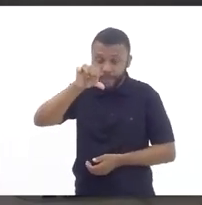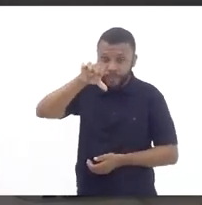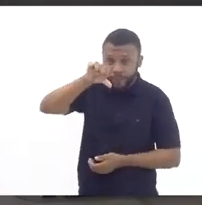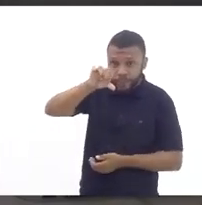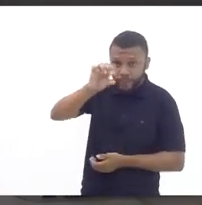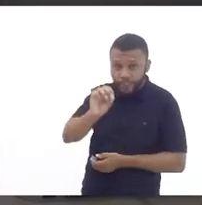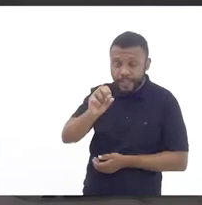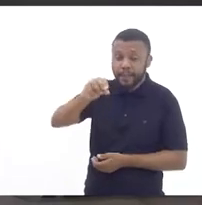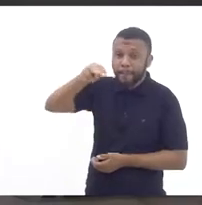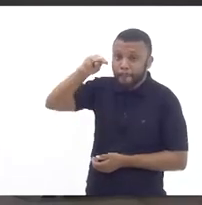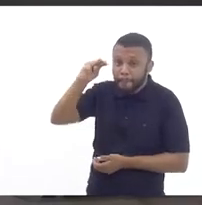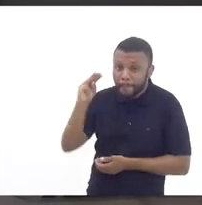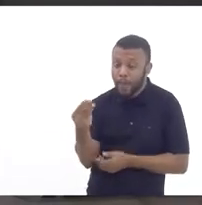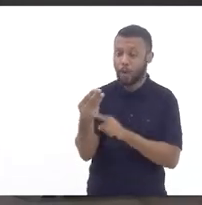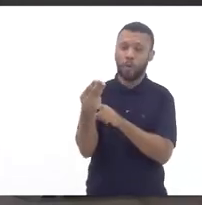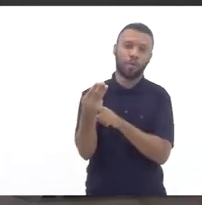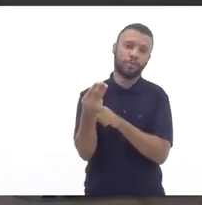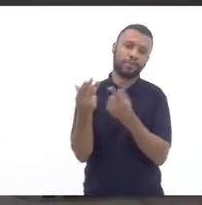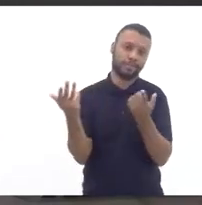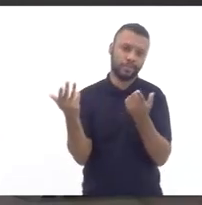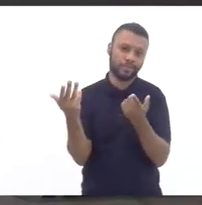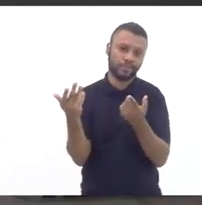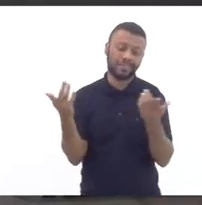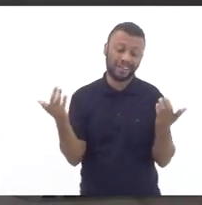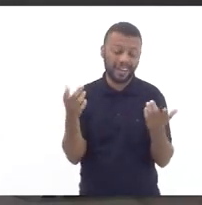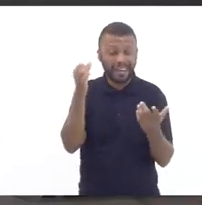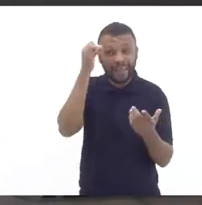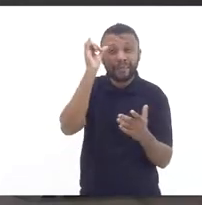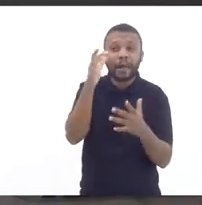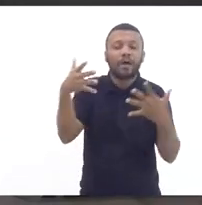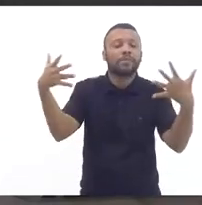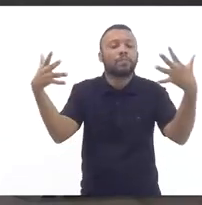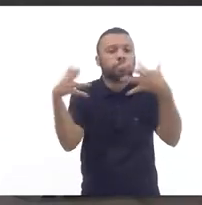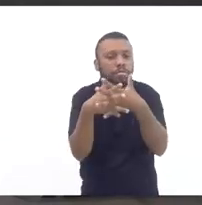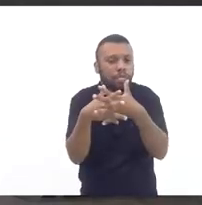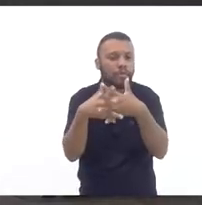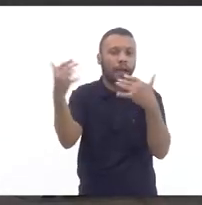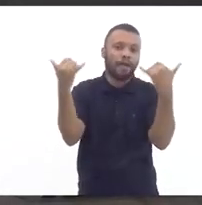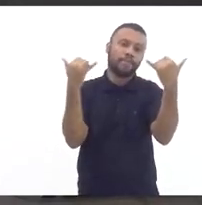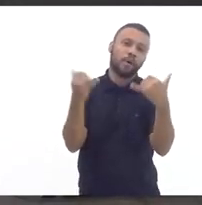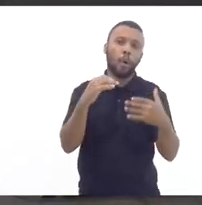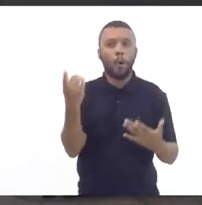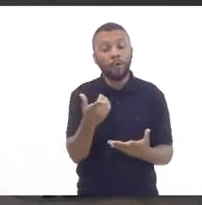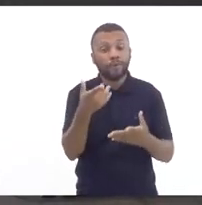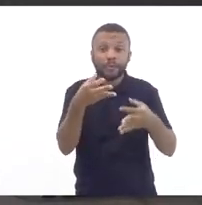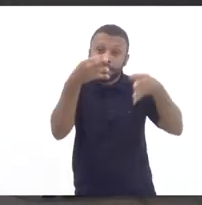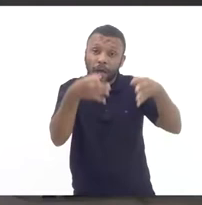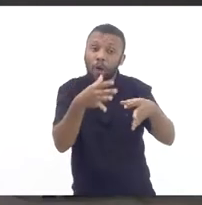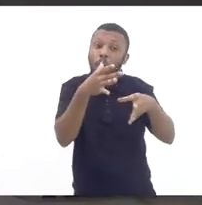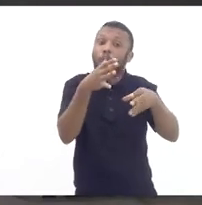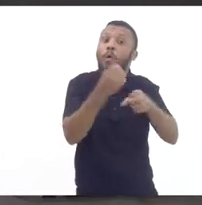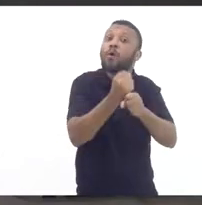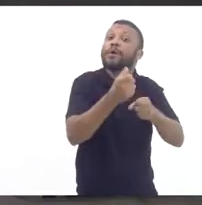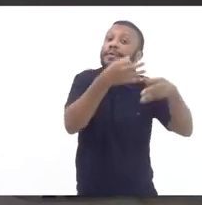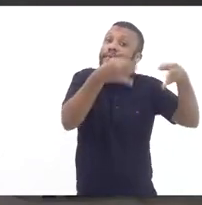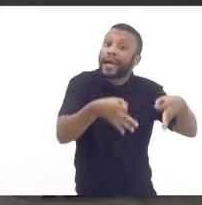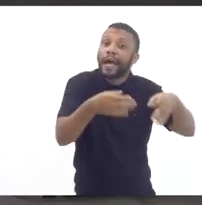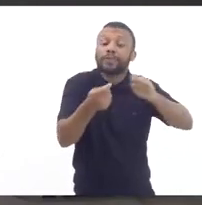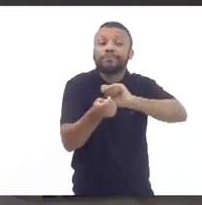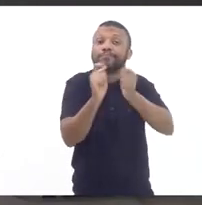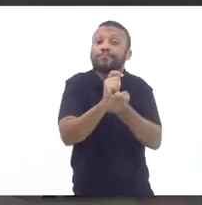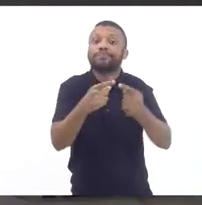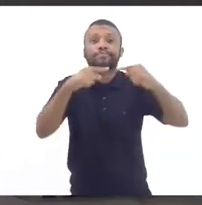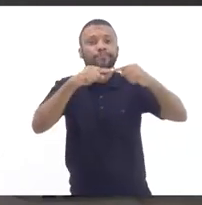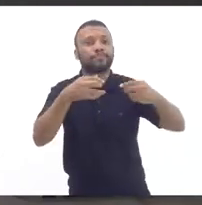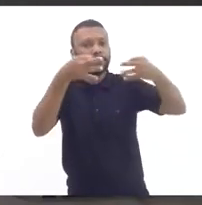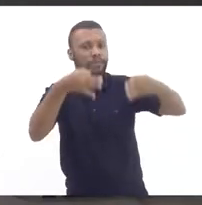1.179.090.000, ninguém ia confundir. Então. Faz a matemática certa. Você precisa acertar para ter conformidade.